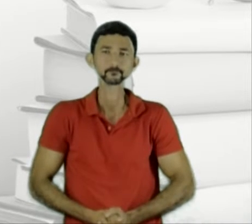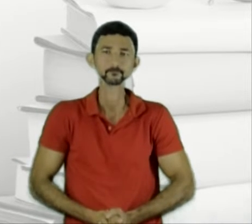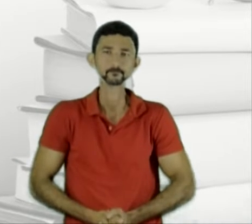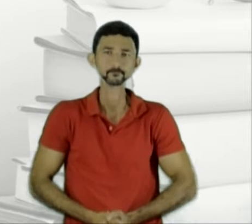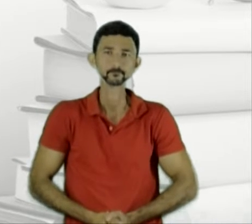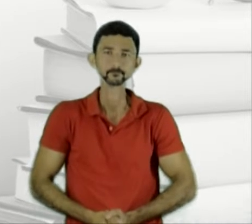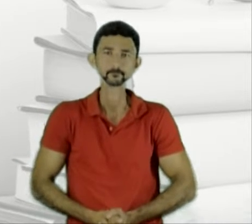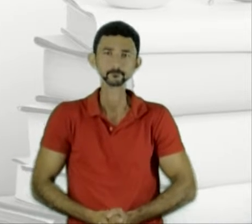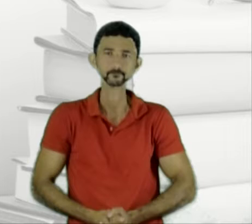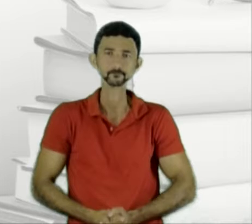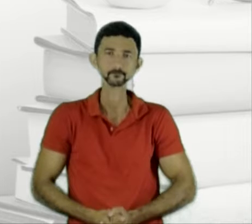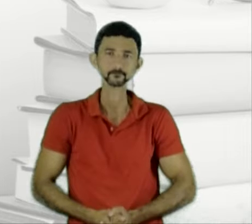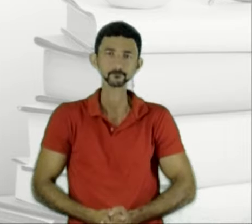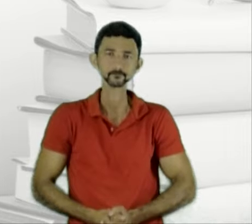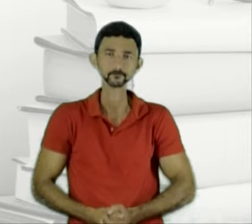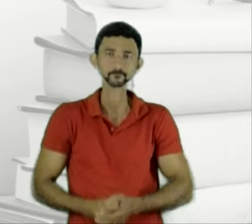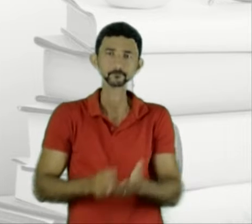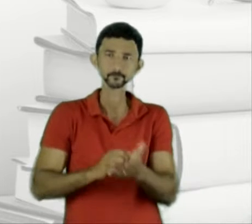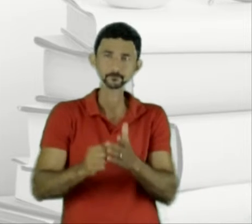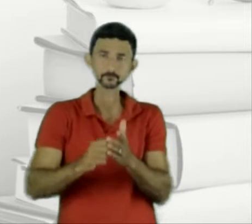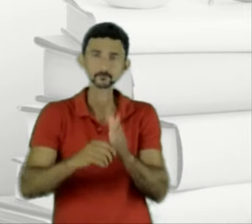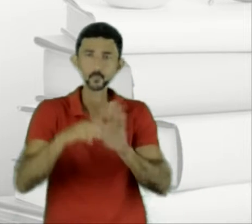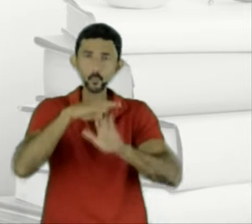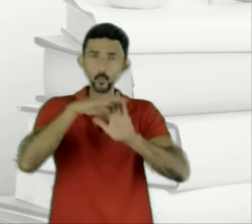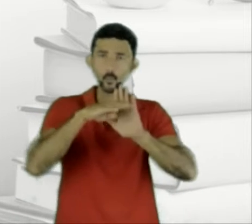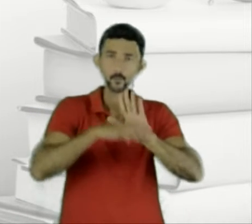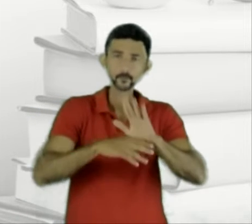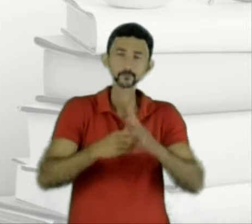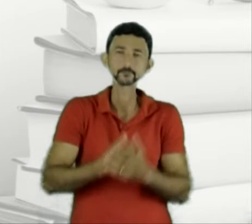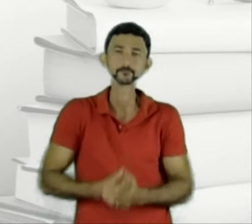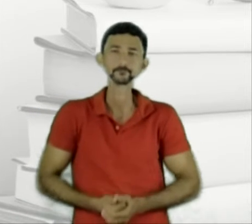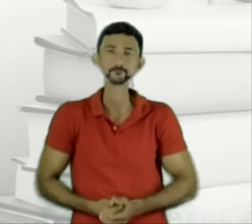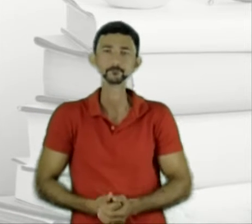uma questão. Escreva o grau de cada monômio.